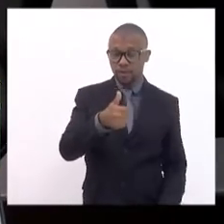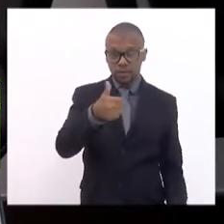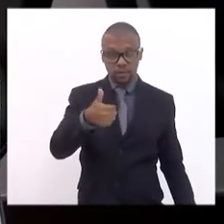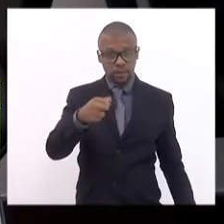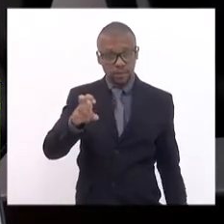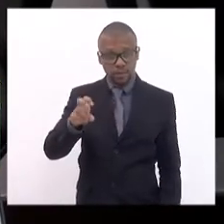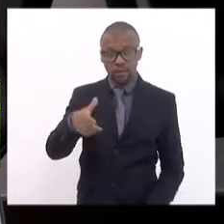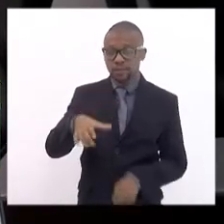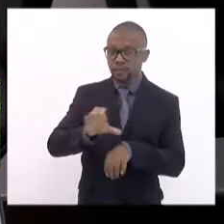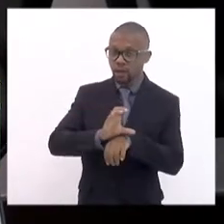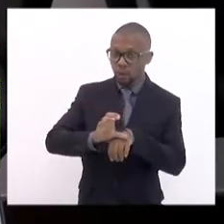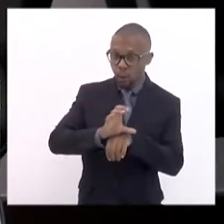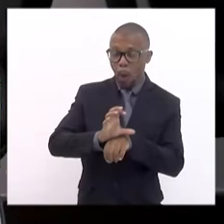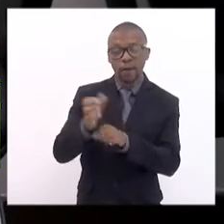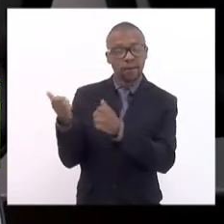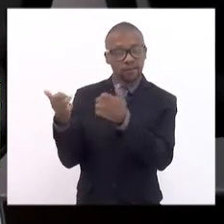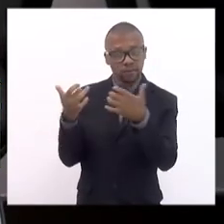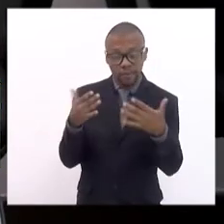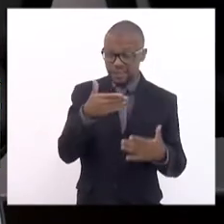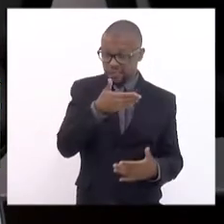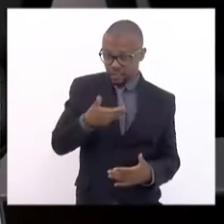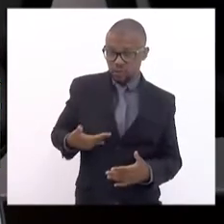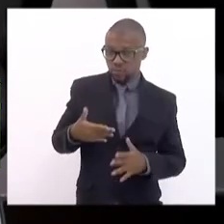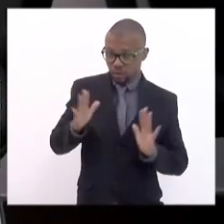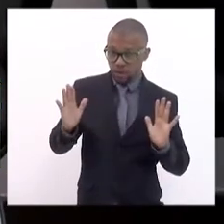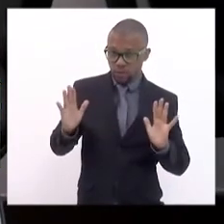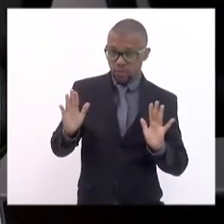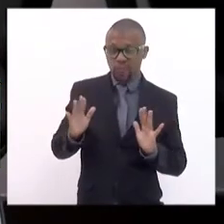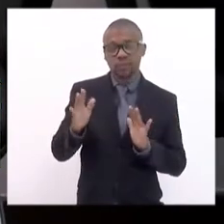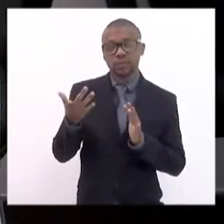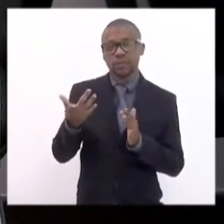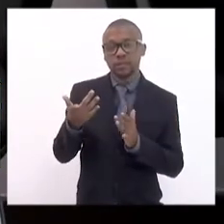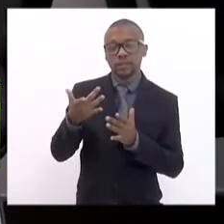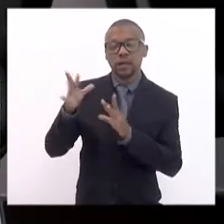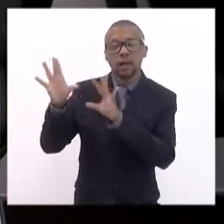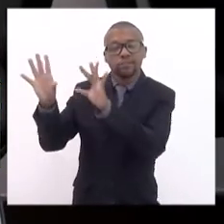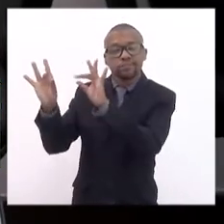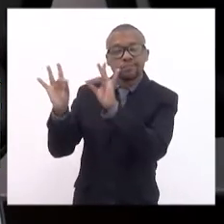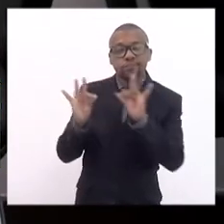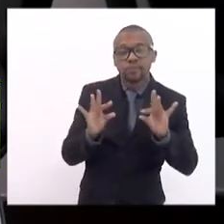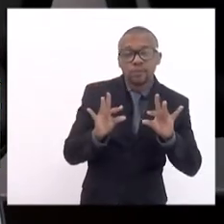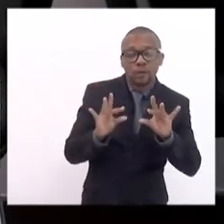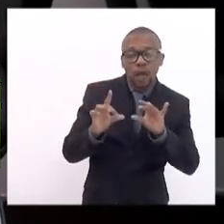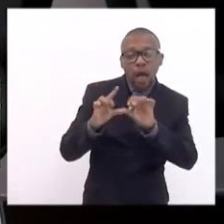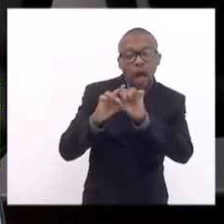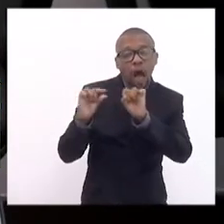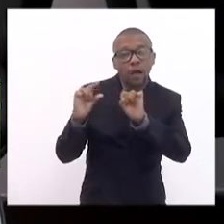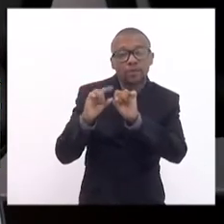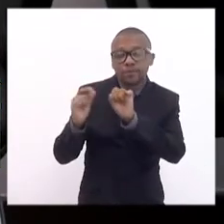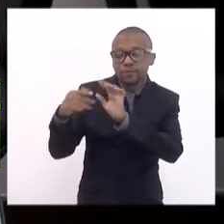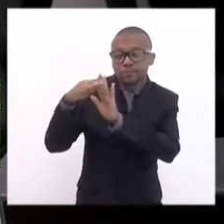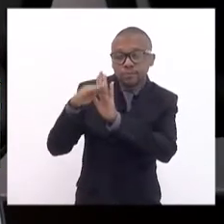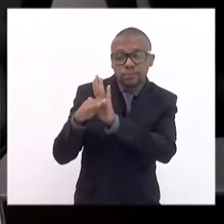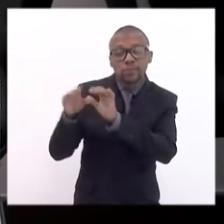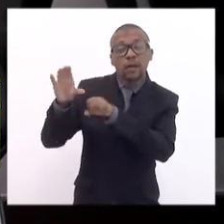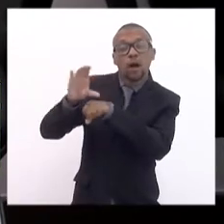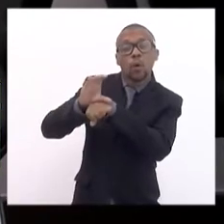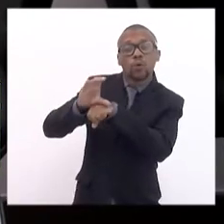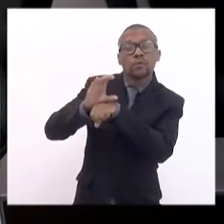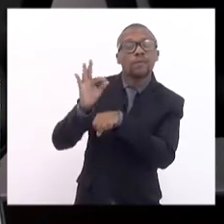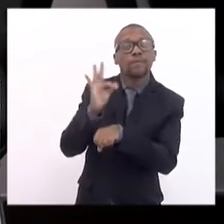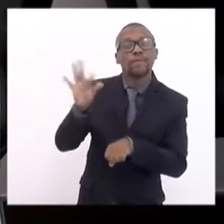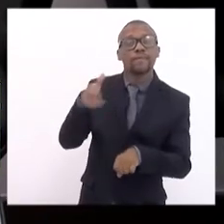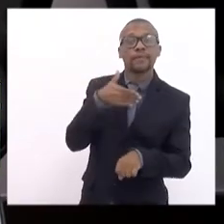que reproduz, estadual, que reproduz artigos da Constituição Federal, nesse sentido, e reproduz o quê?